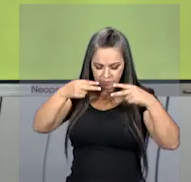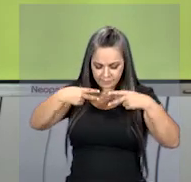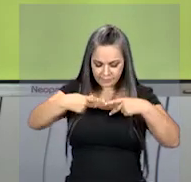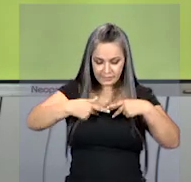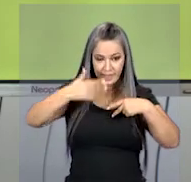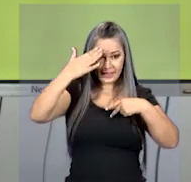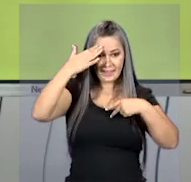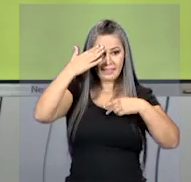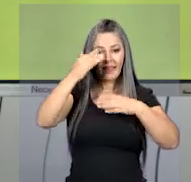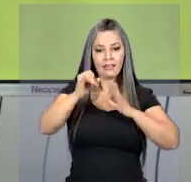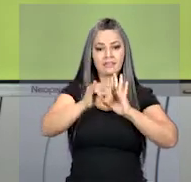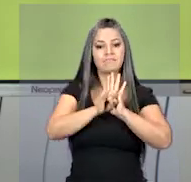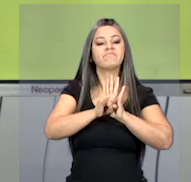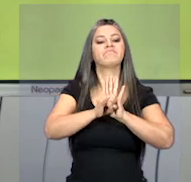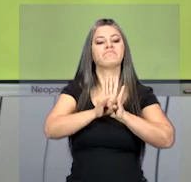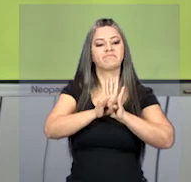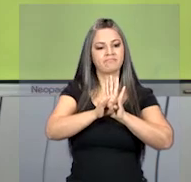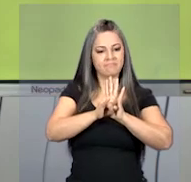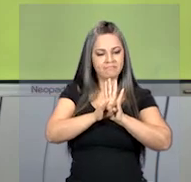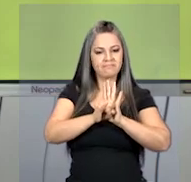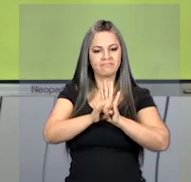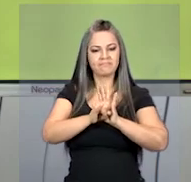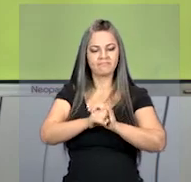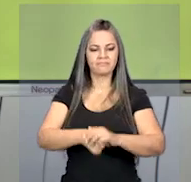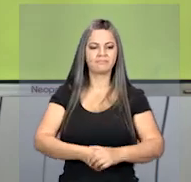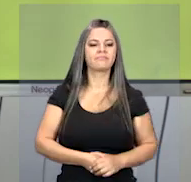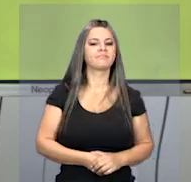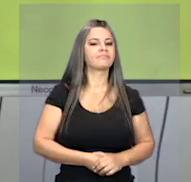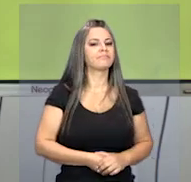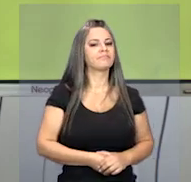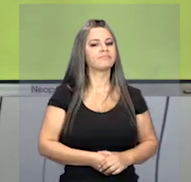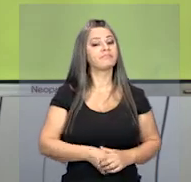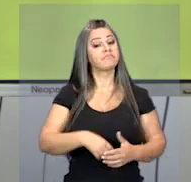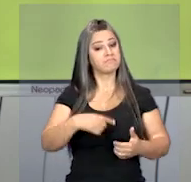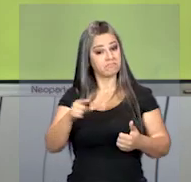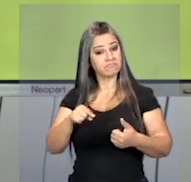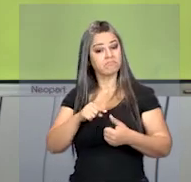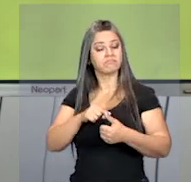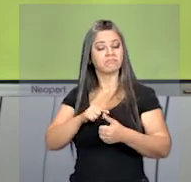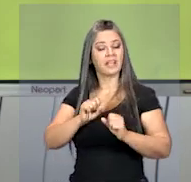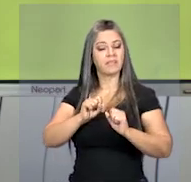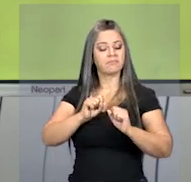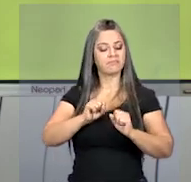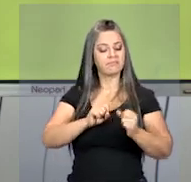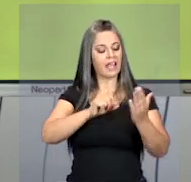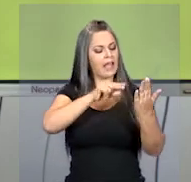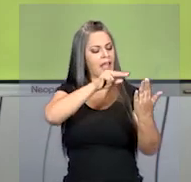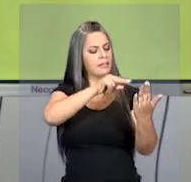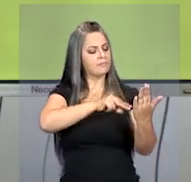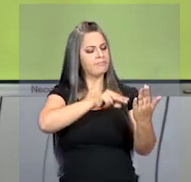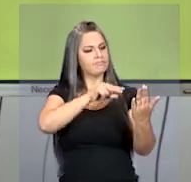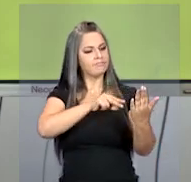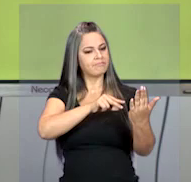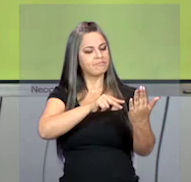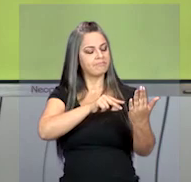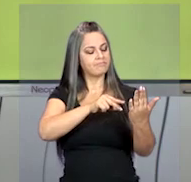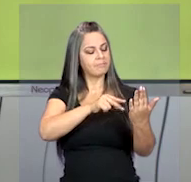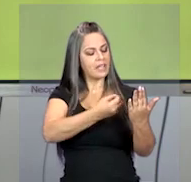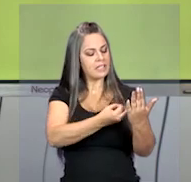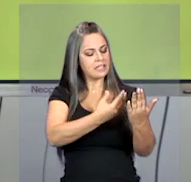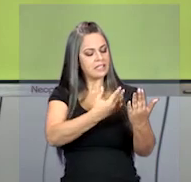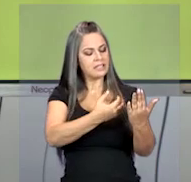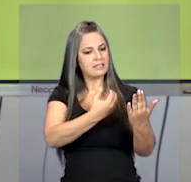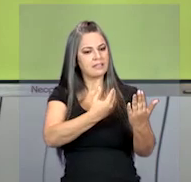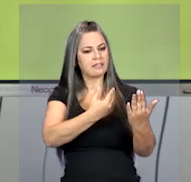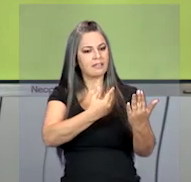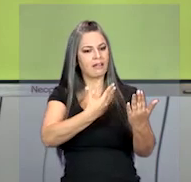E os bons textos nos levam a isso. Nos ensina a viver também. Ou seja, você vai aprender com os erros de alguém